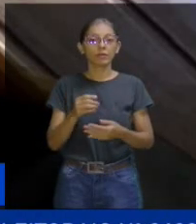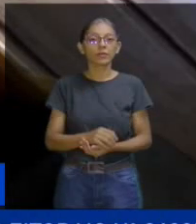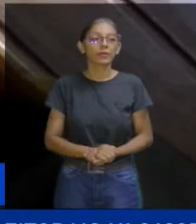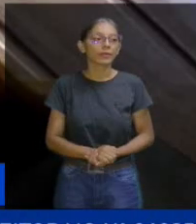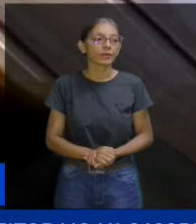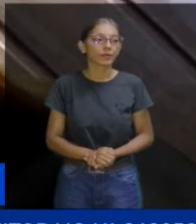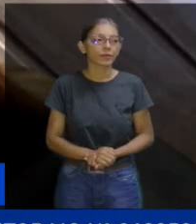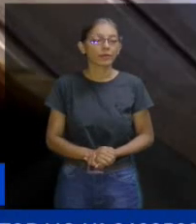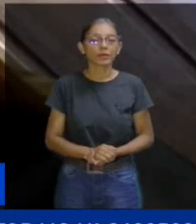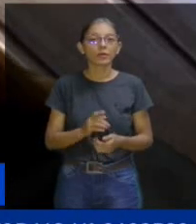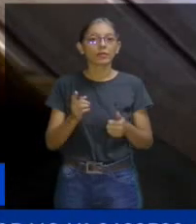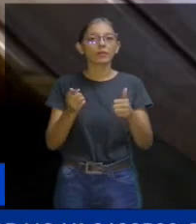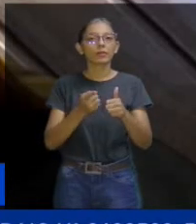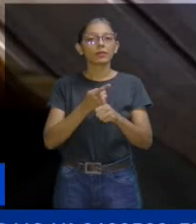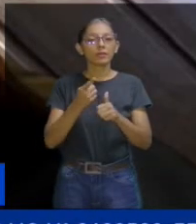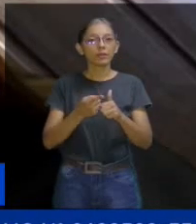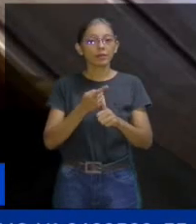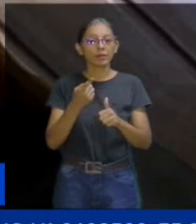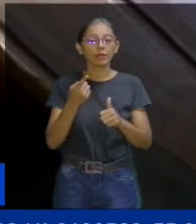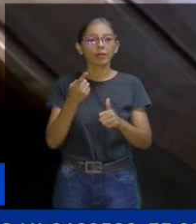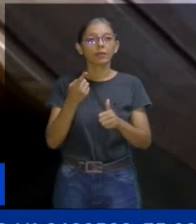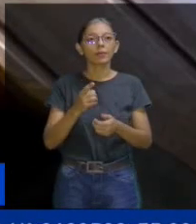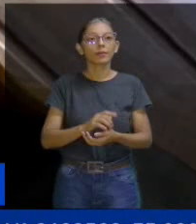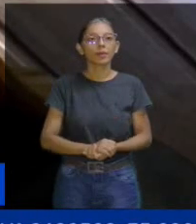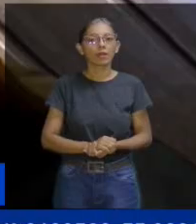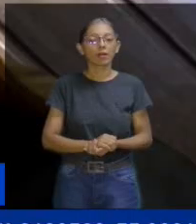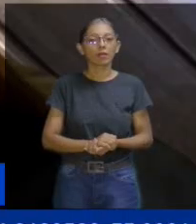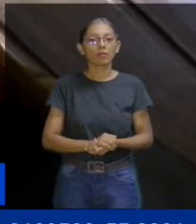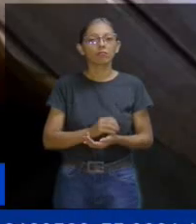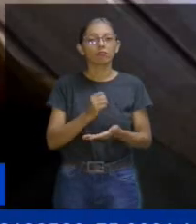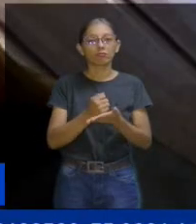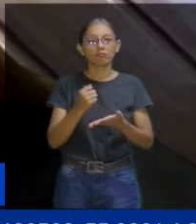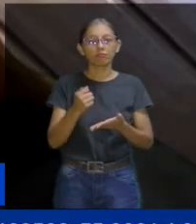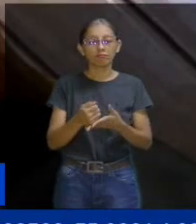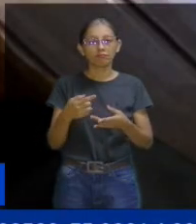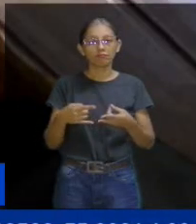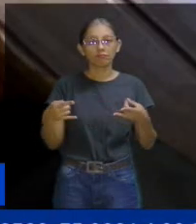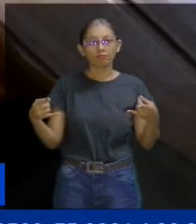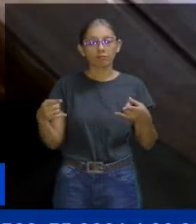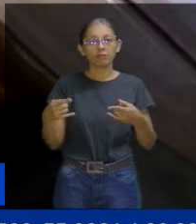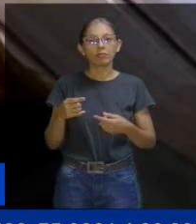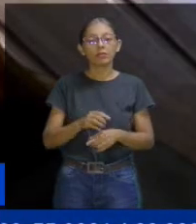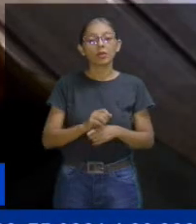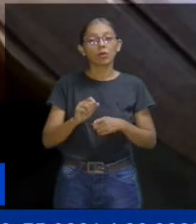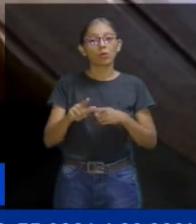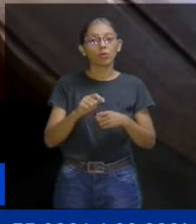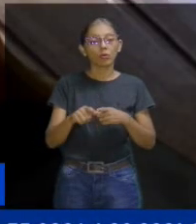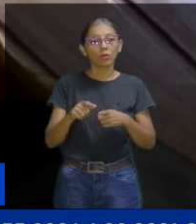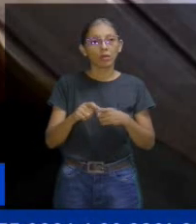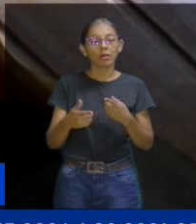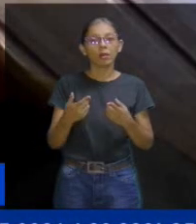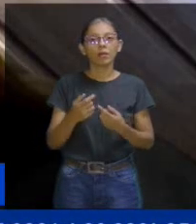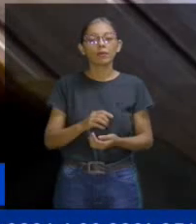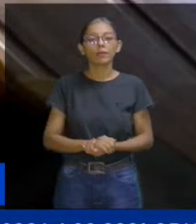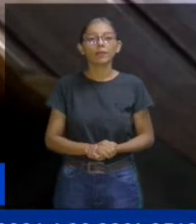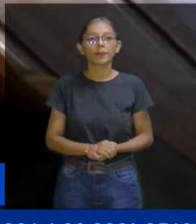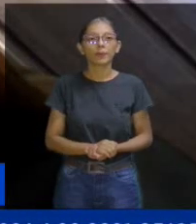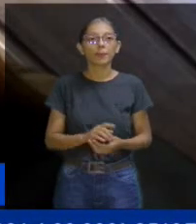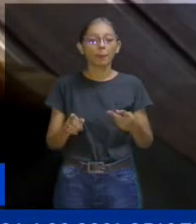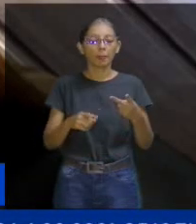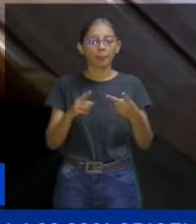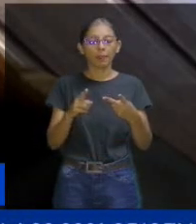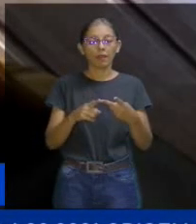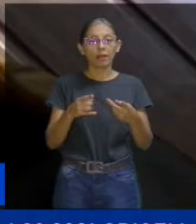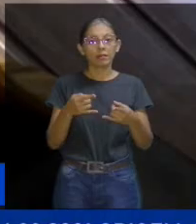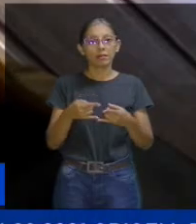IDs. O primeiro ele se refere a uma nota fiscal, no valor de R$ 1.000, relativa ao aluguel de um motor de locomoção, e a